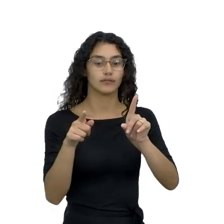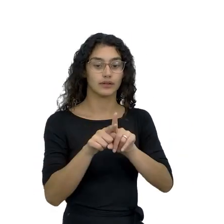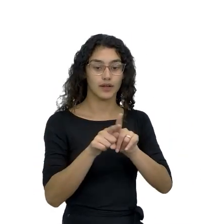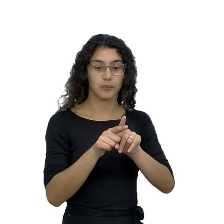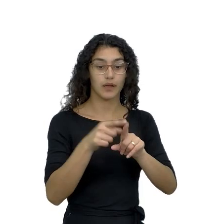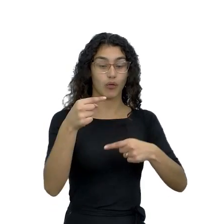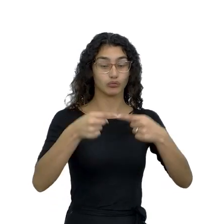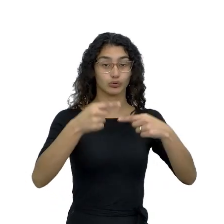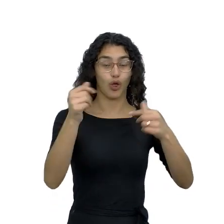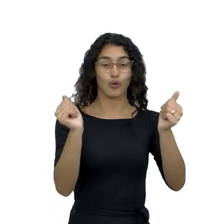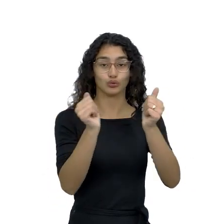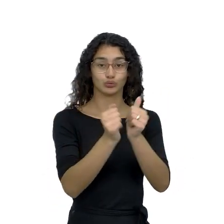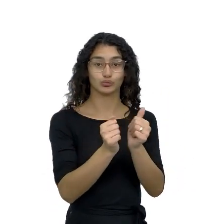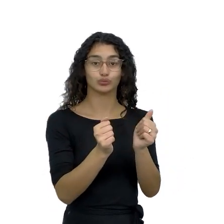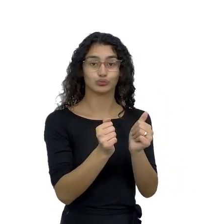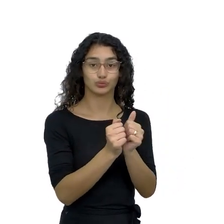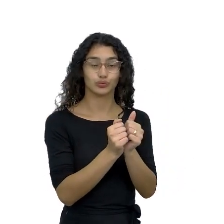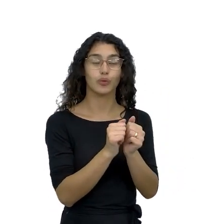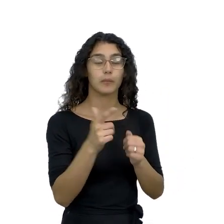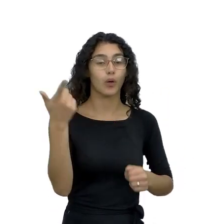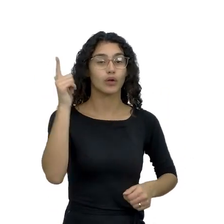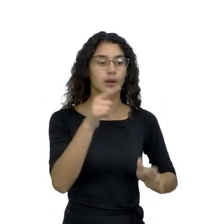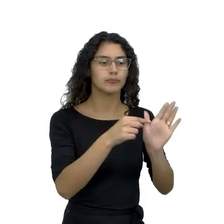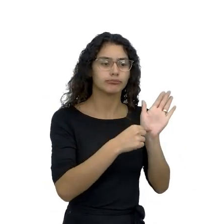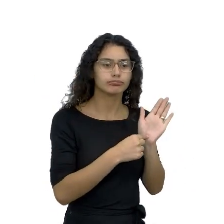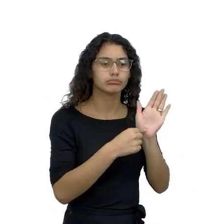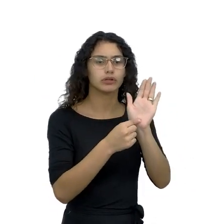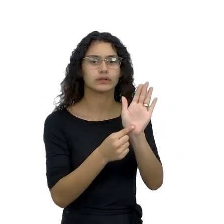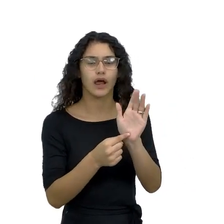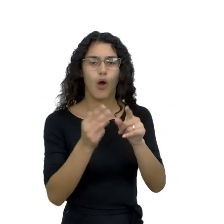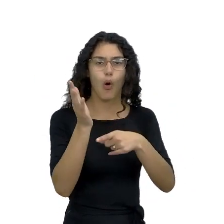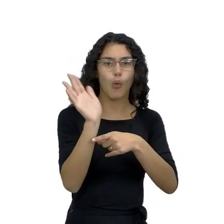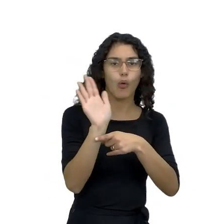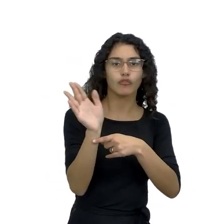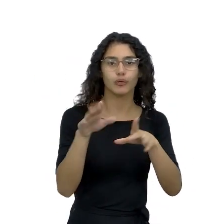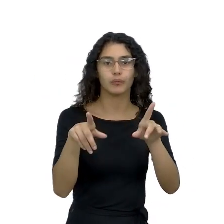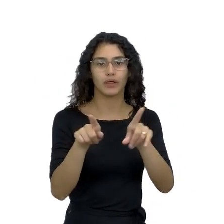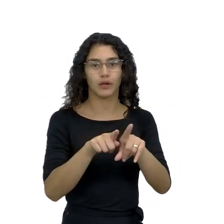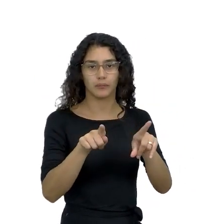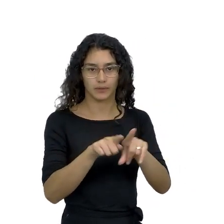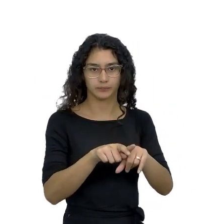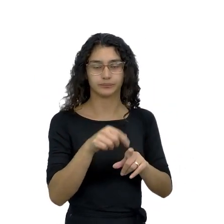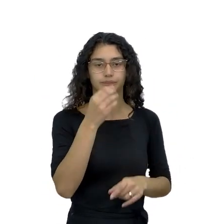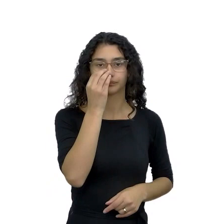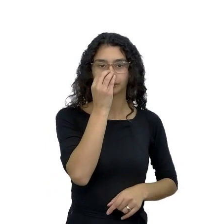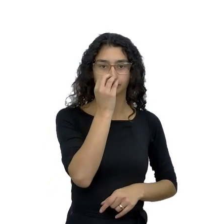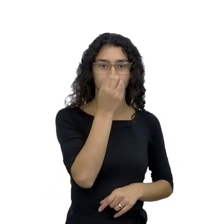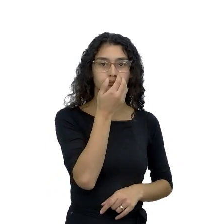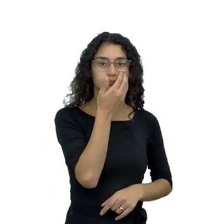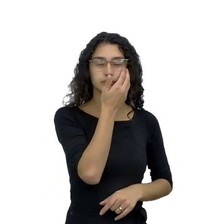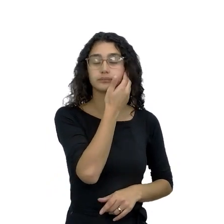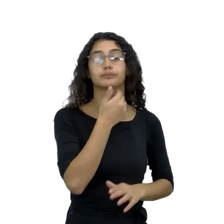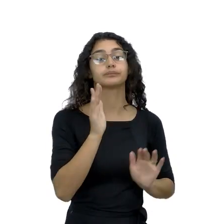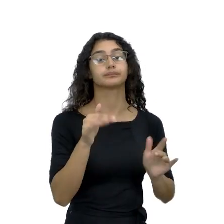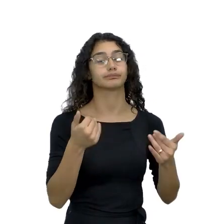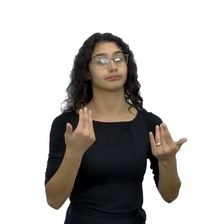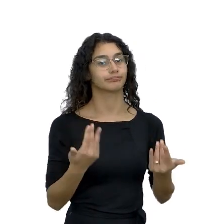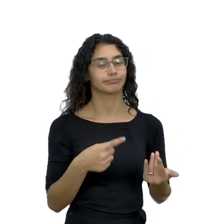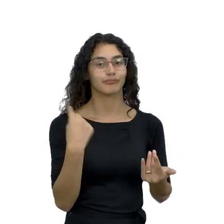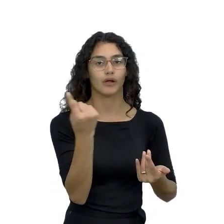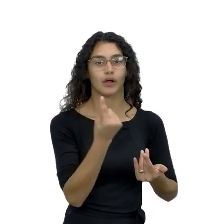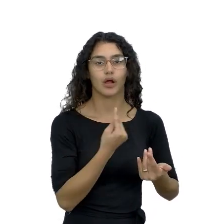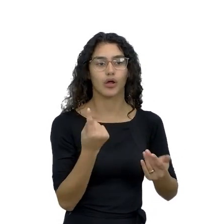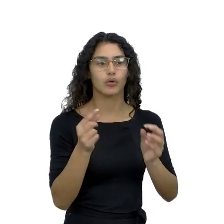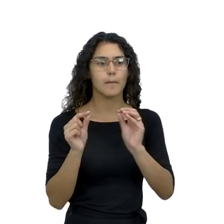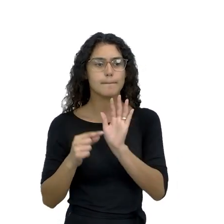essa discussão para trazer o filme também, ok? Aí a